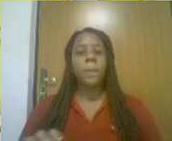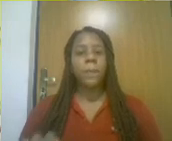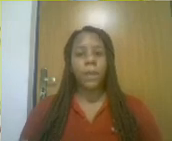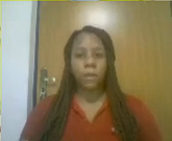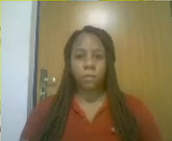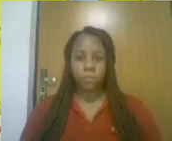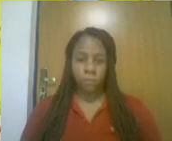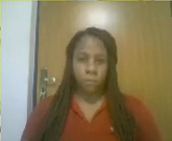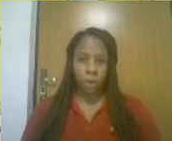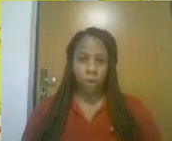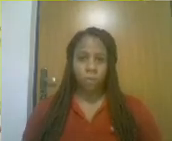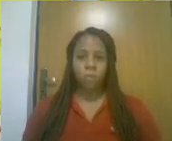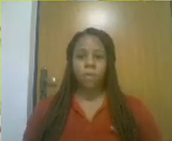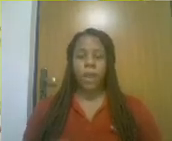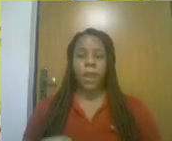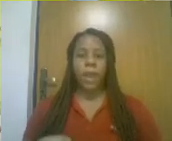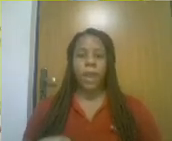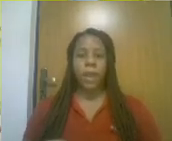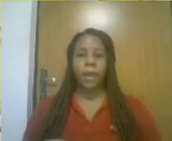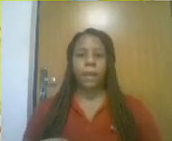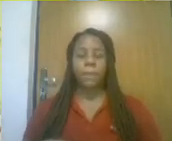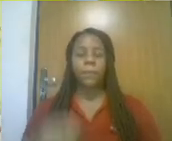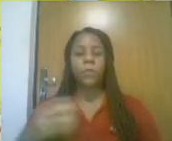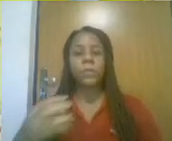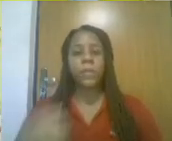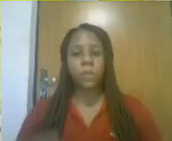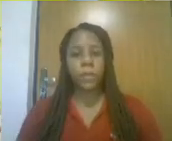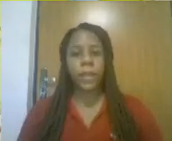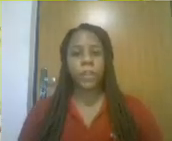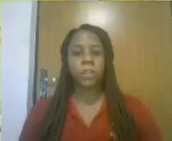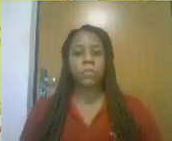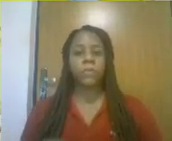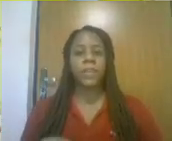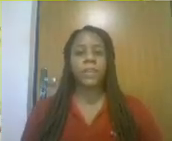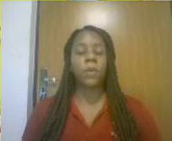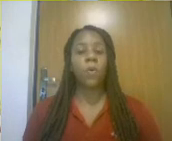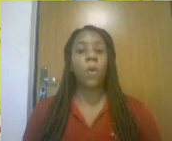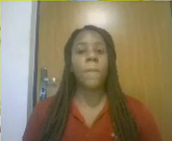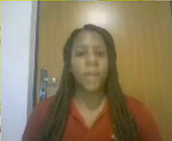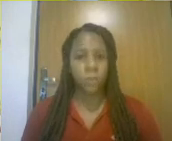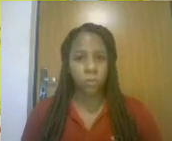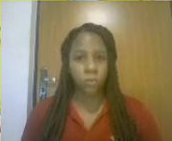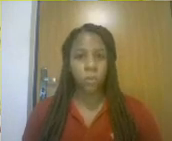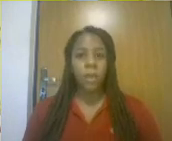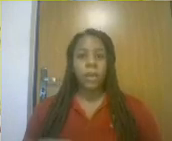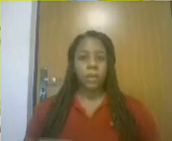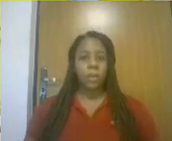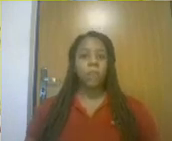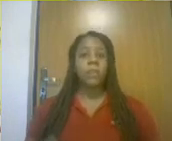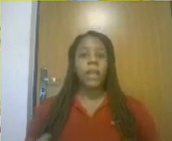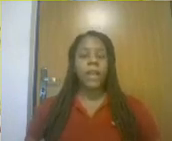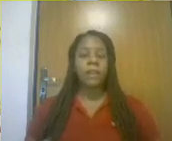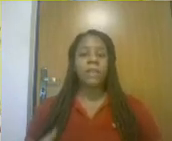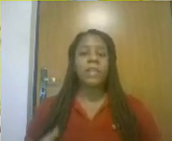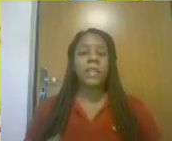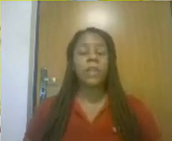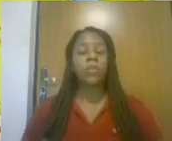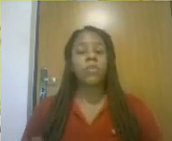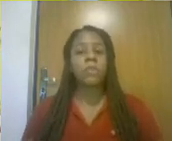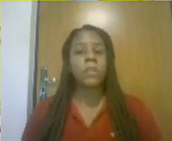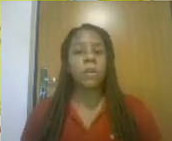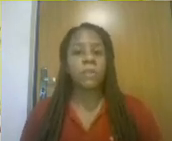O primeiro bloco do seu texto vai ser o começo. Então, nele vai